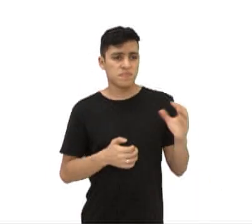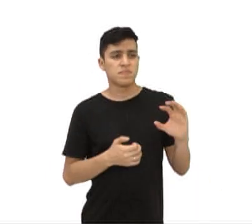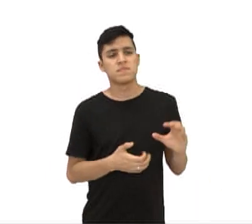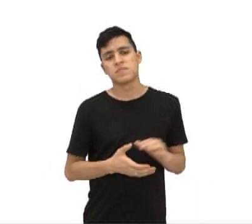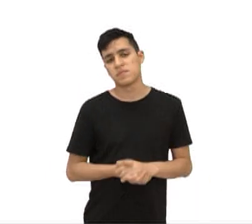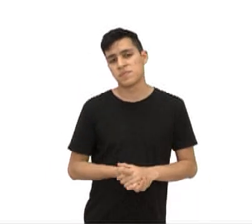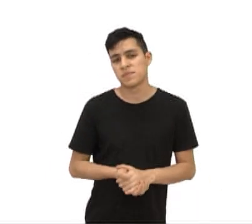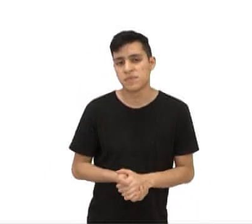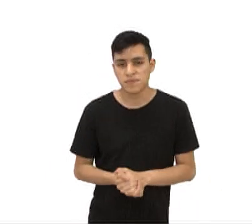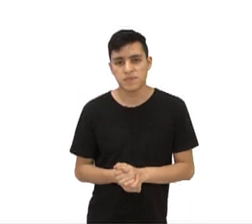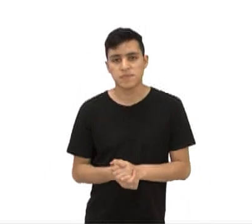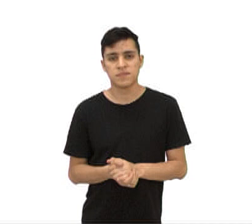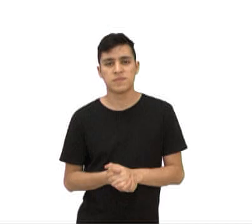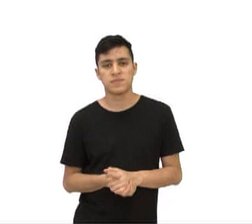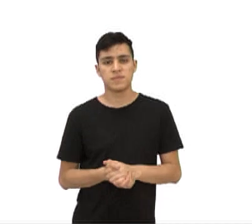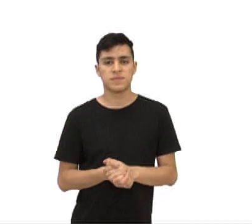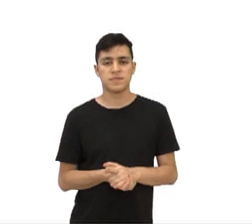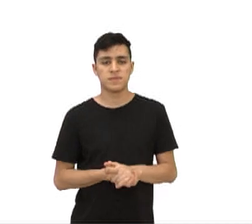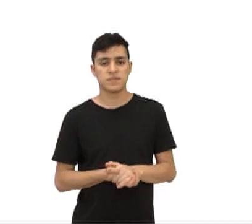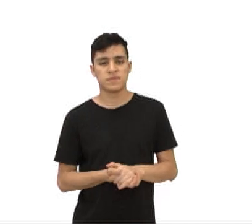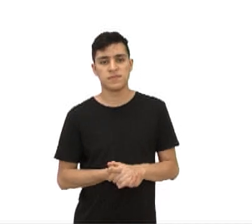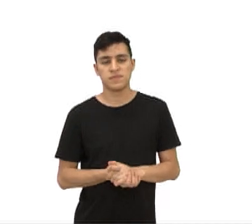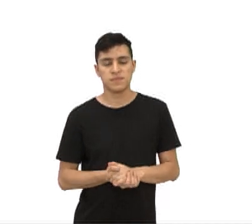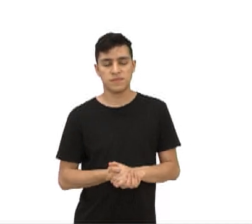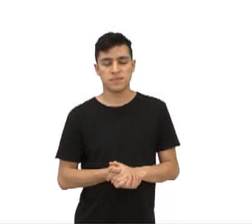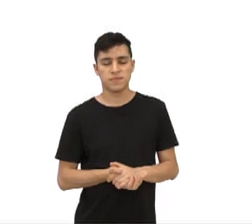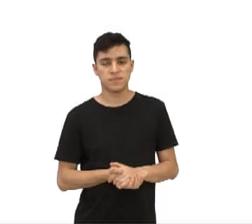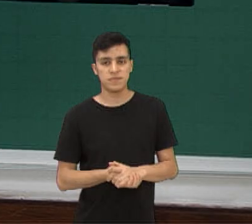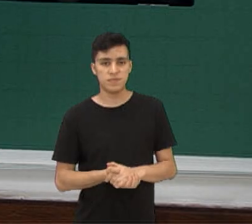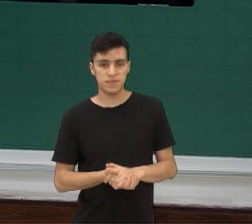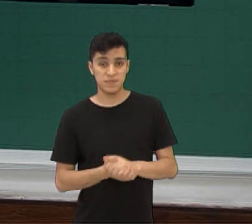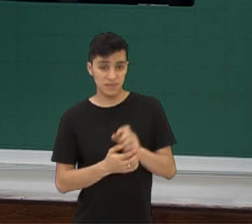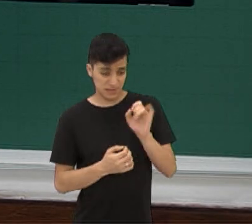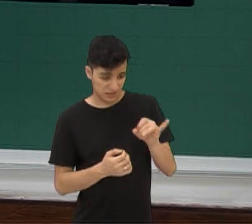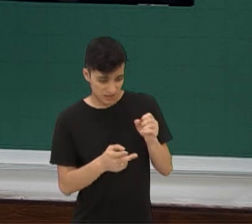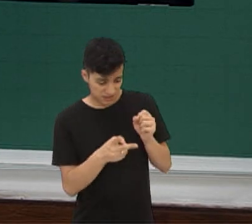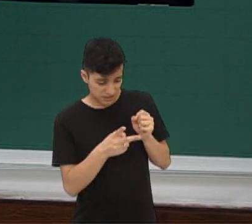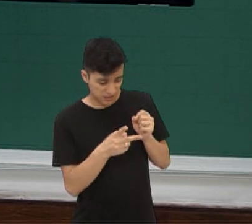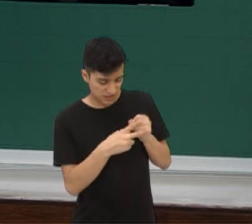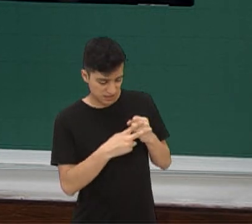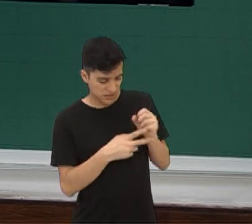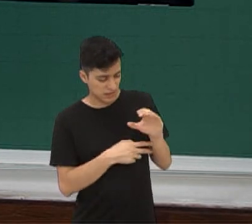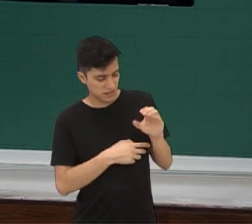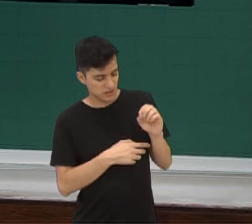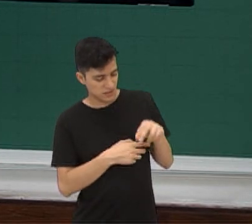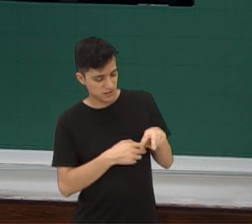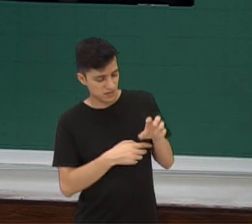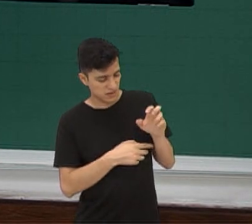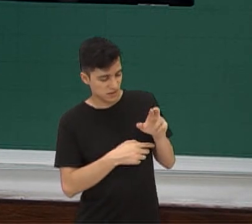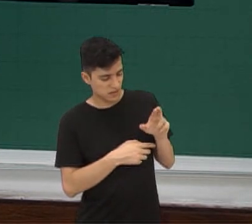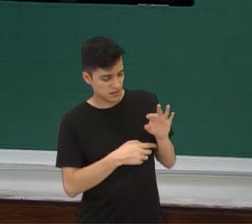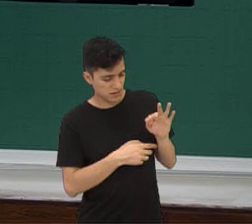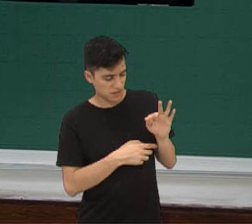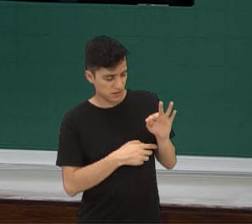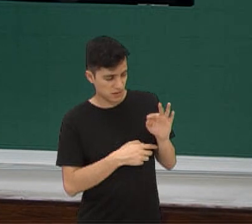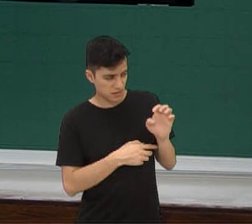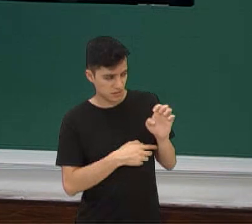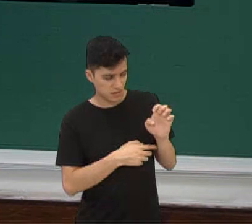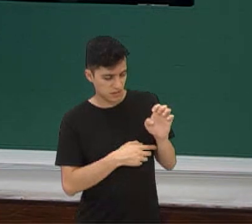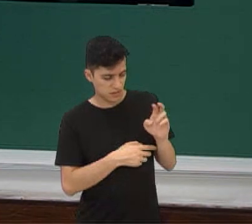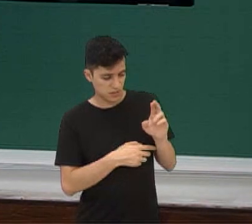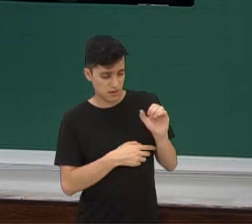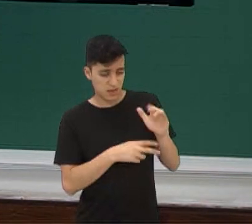verbo convertir-se em expressa metamorfose. Será que o converter-se em, se transformar em,